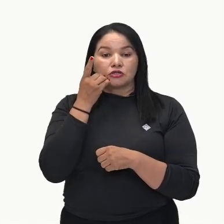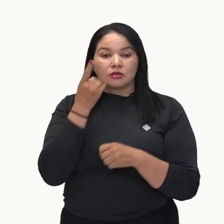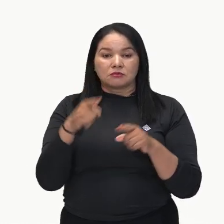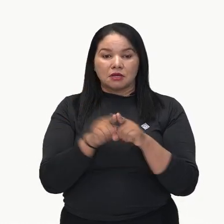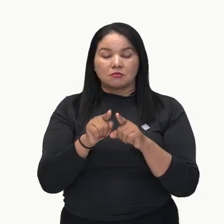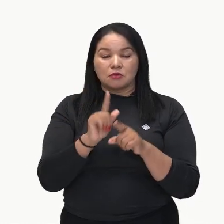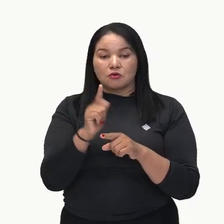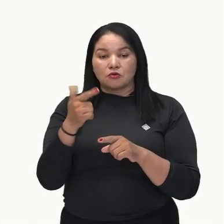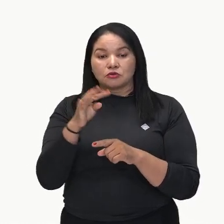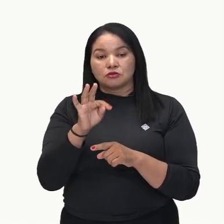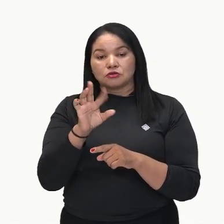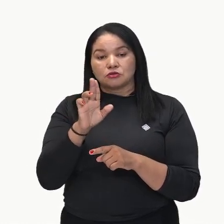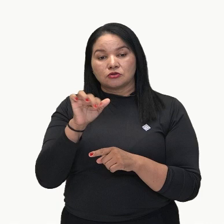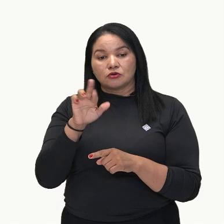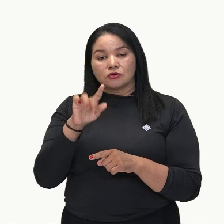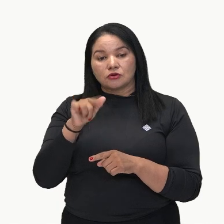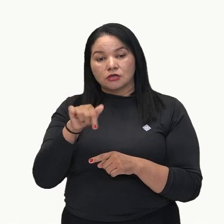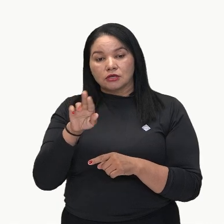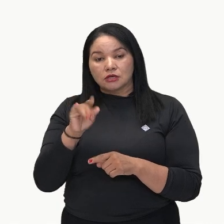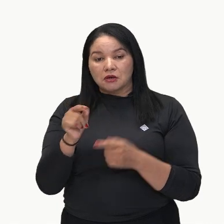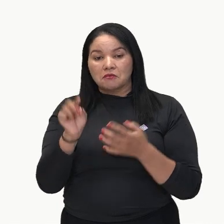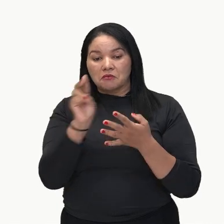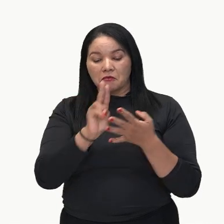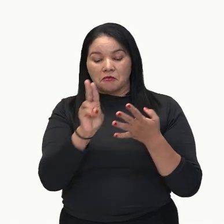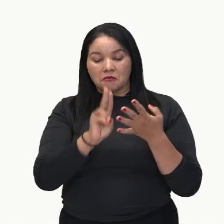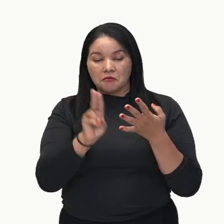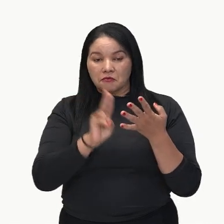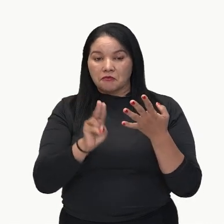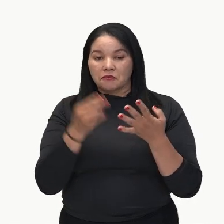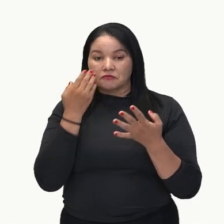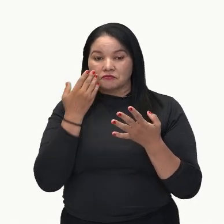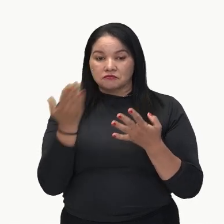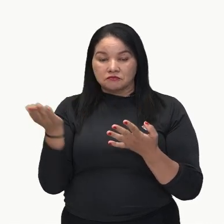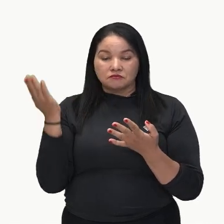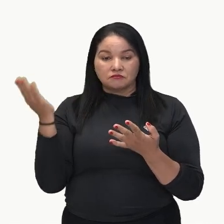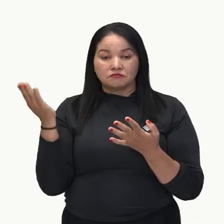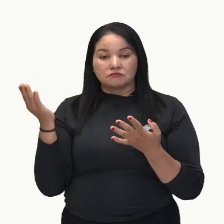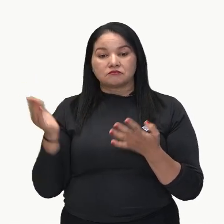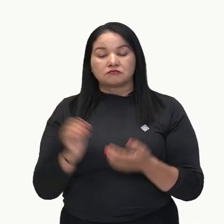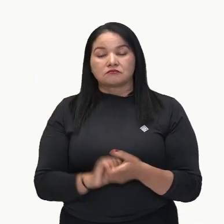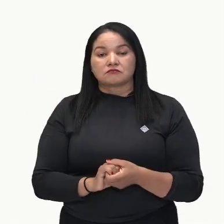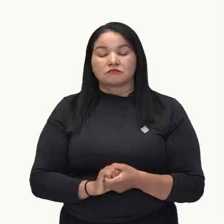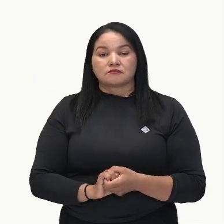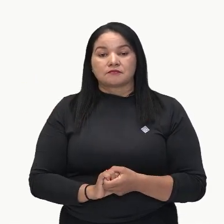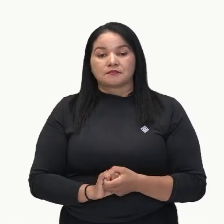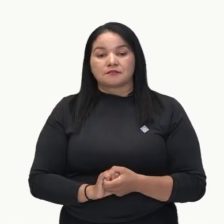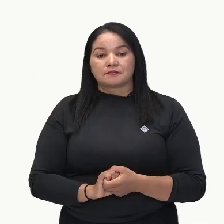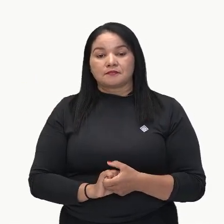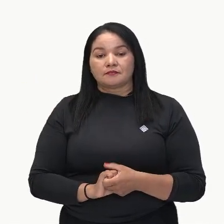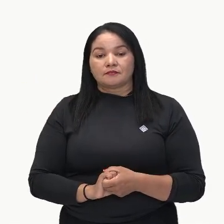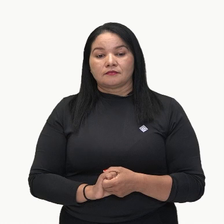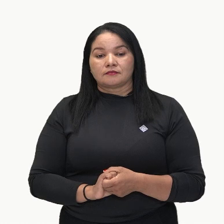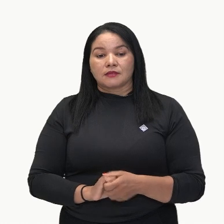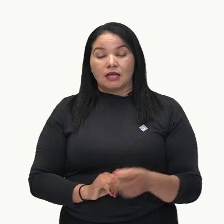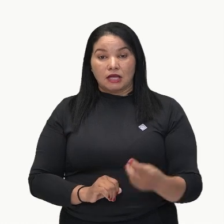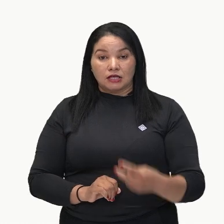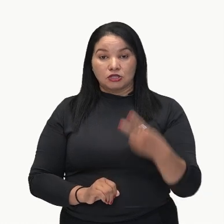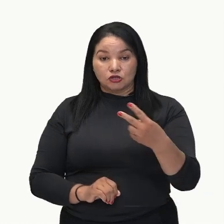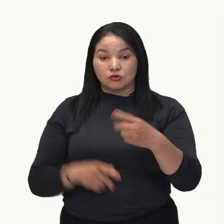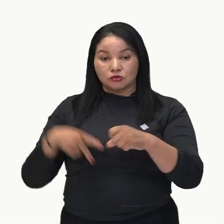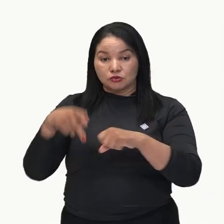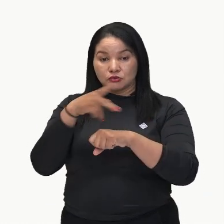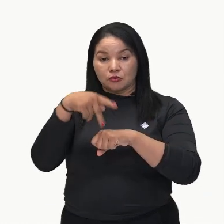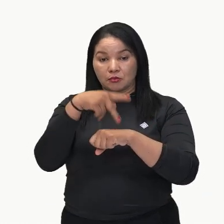Turquia, Bahrein, Síria, Israel, Jordânia. Agora, 2